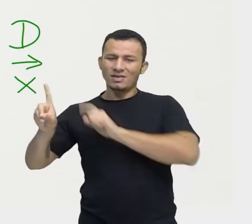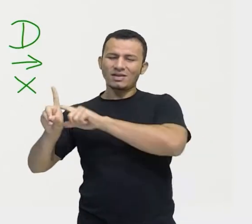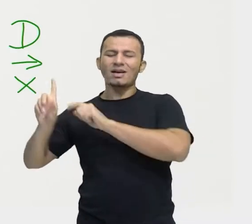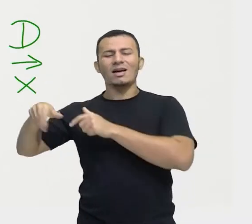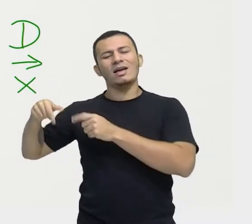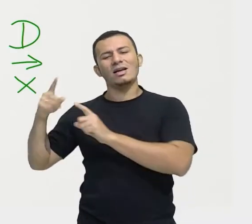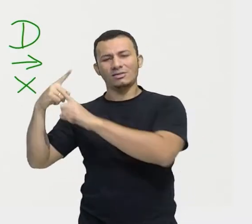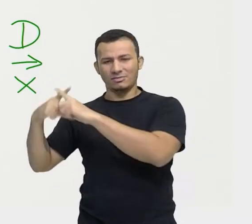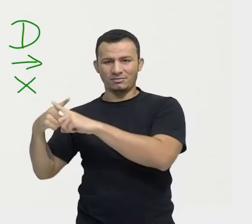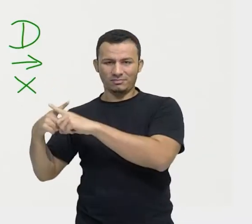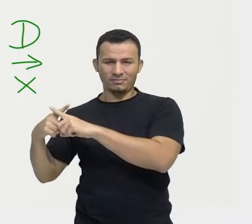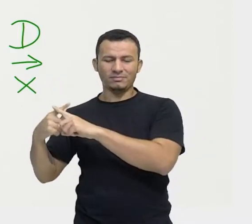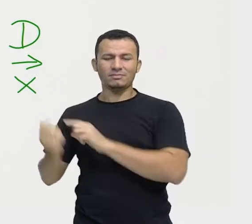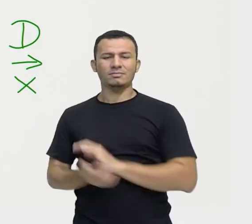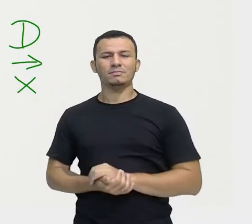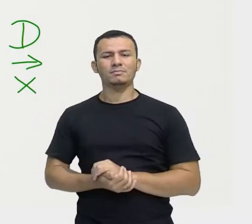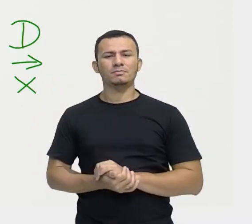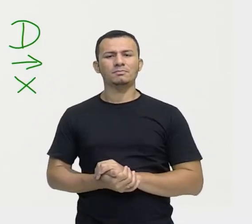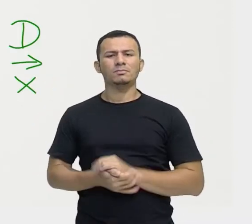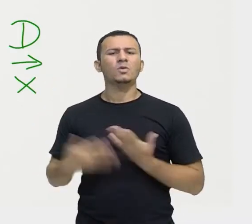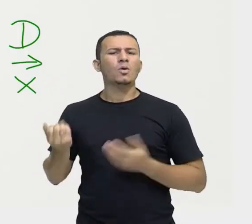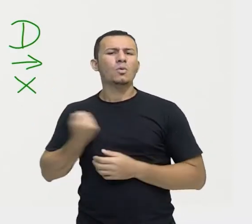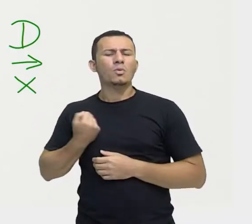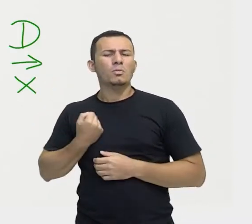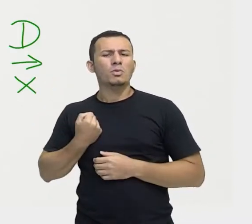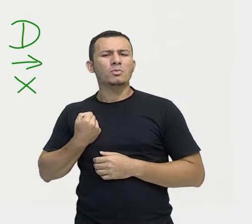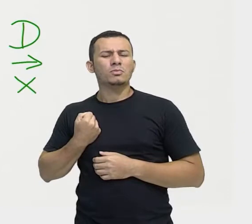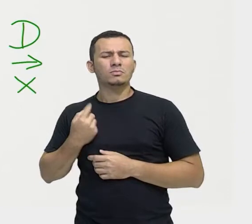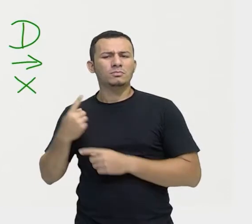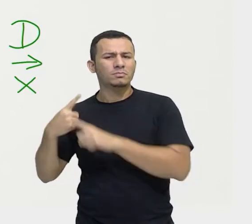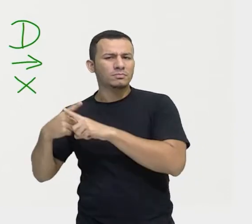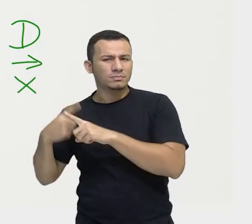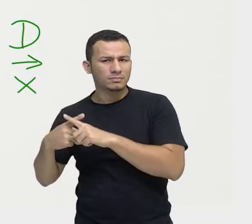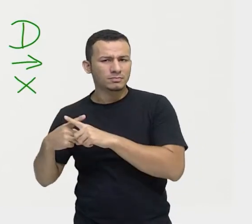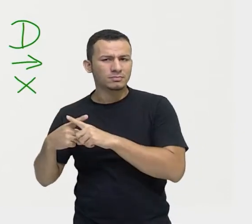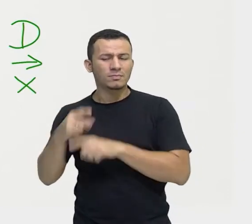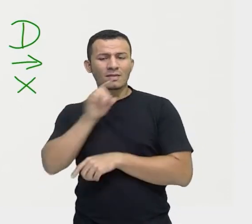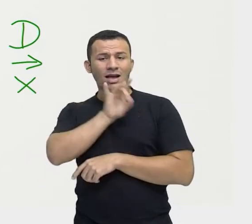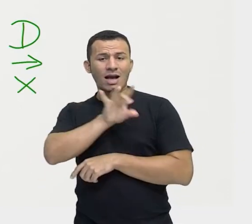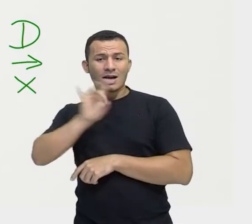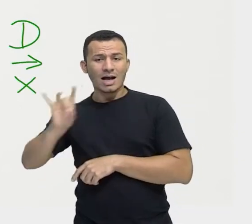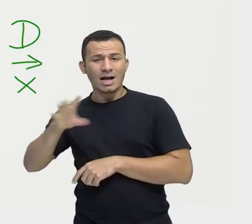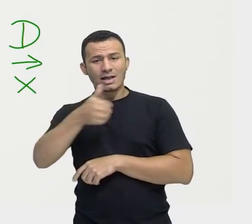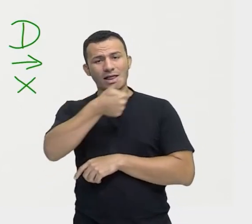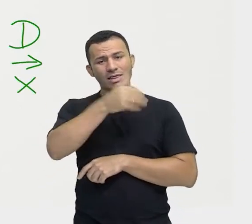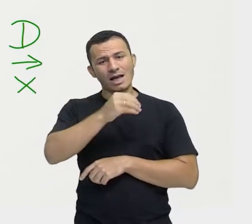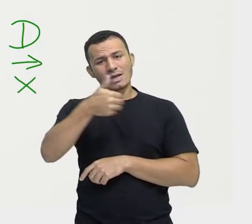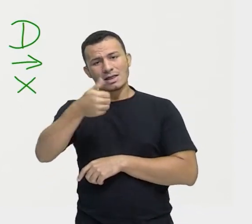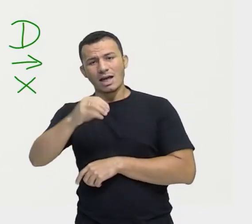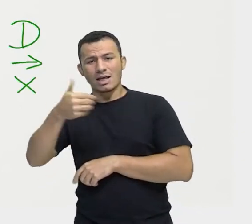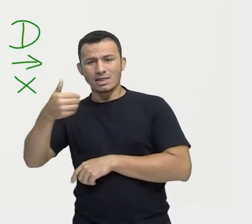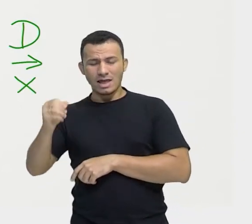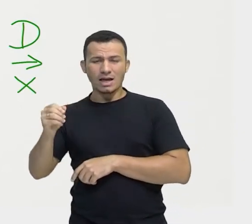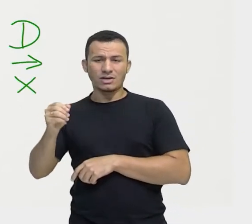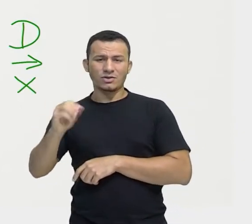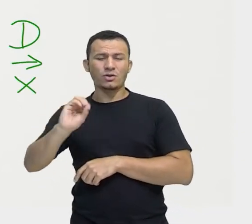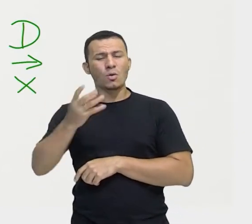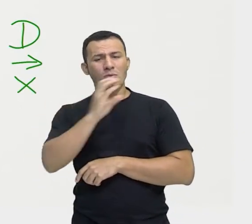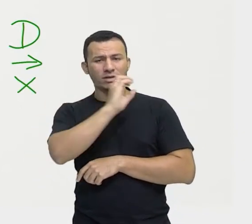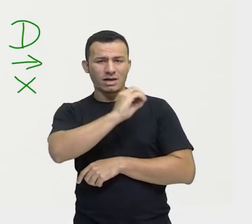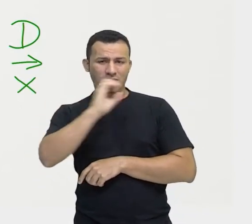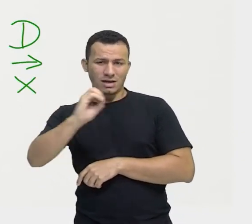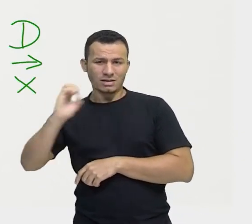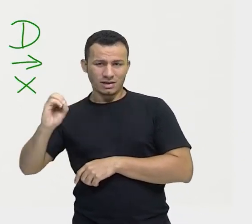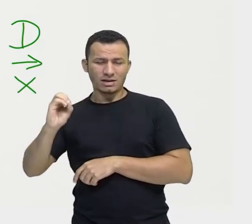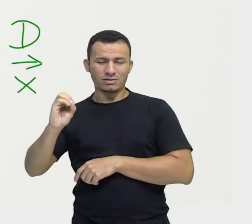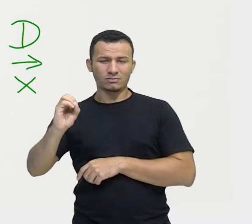vou multiplicar. Por quanto, professor? Cada casa vale 10, ou seja, equivale a um zero. Quantas casas